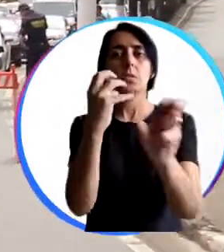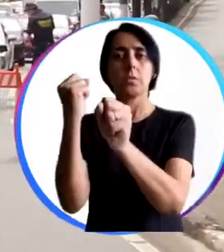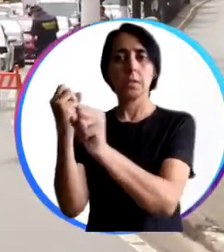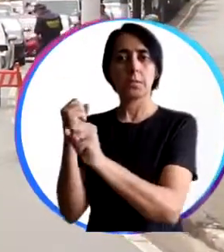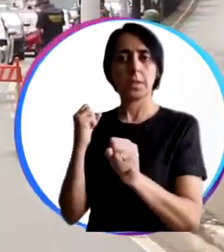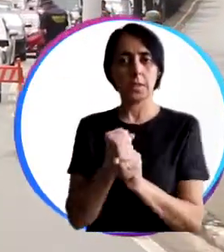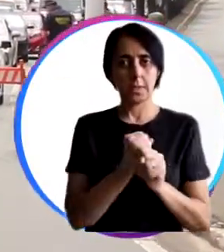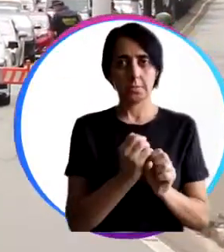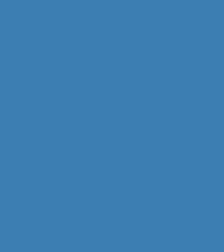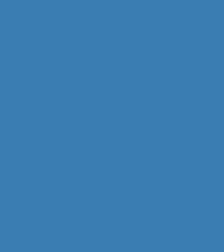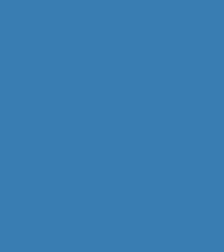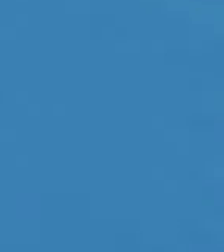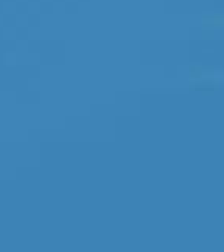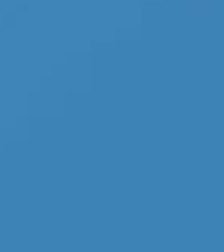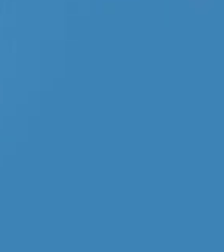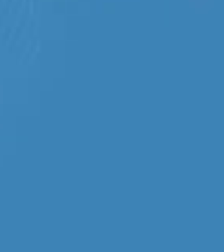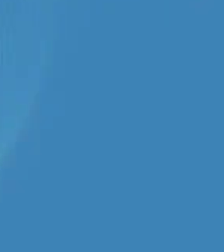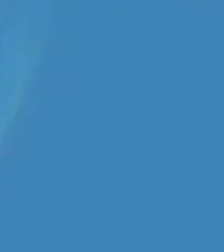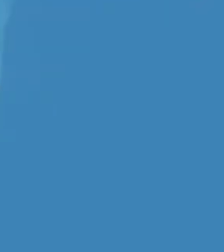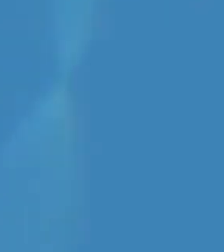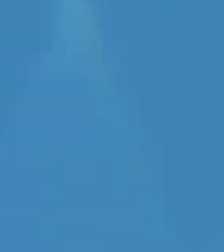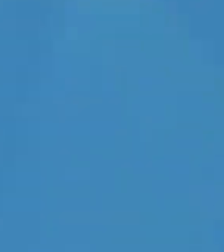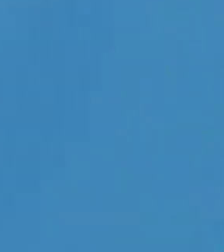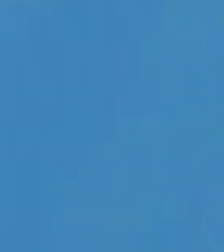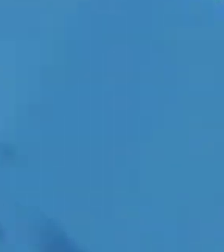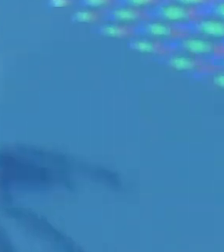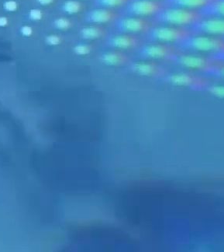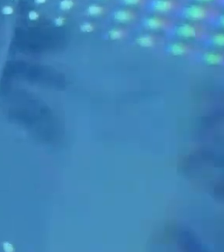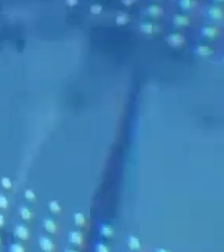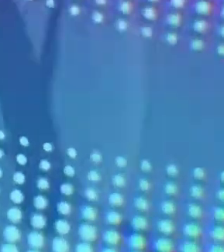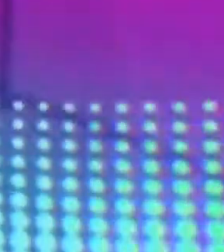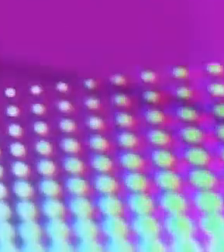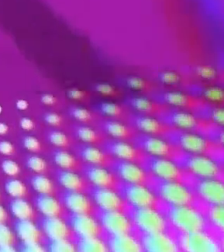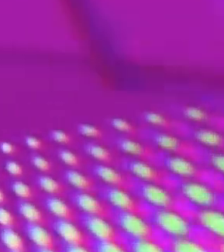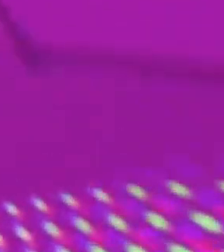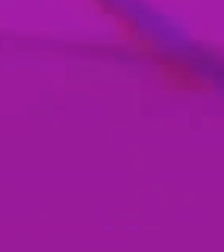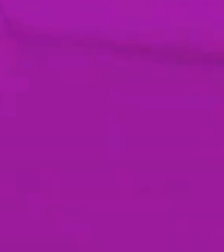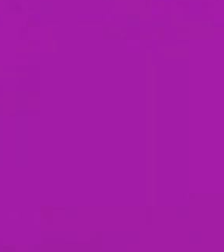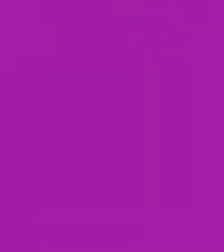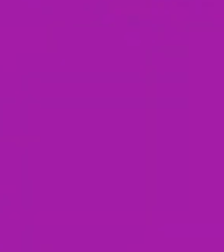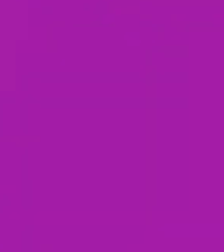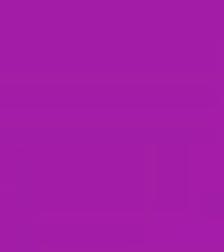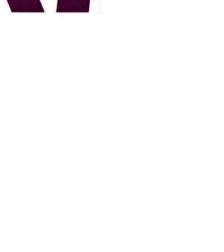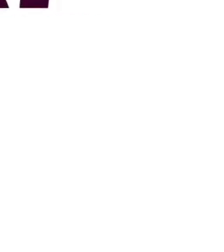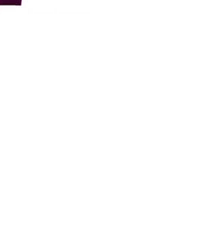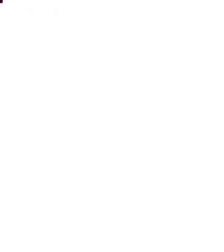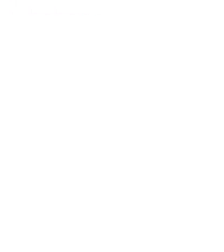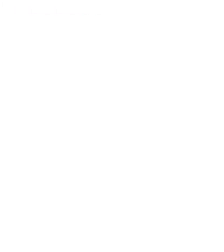contabilizar os dados. Barueri, cidade inteligente e sustentável.